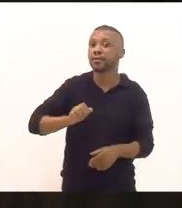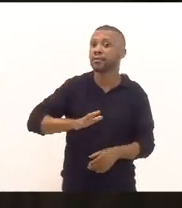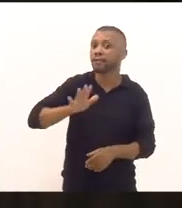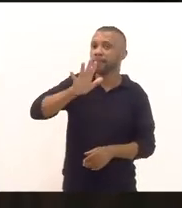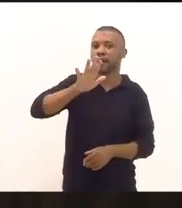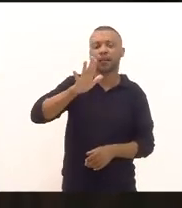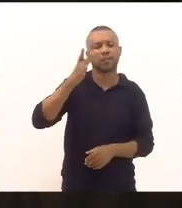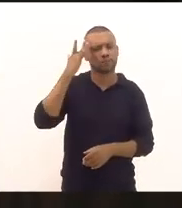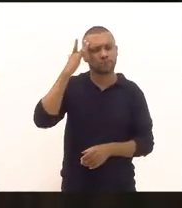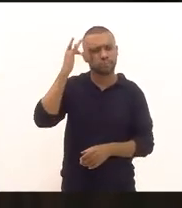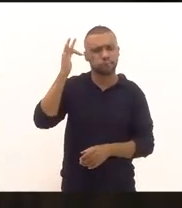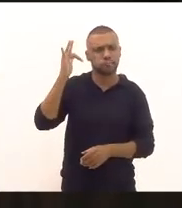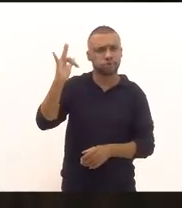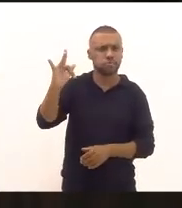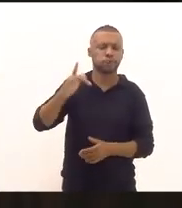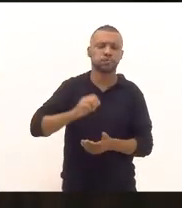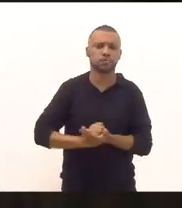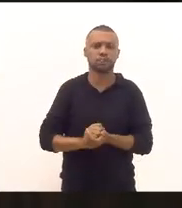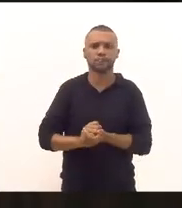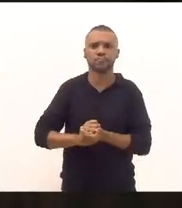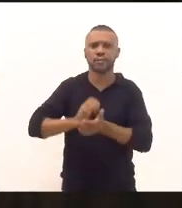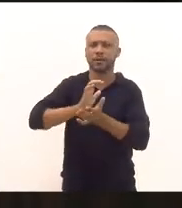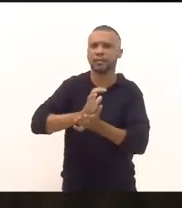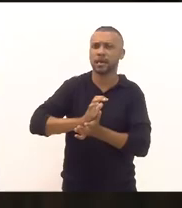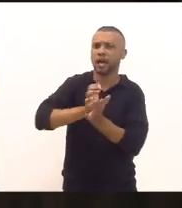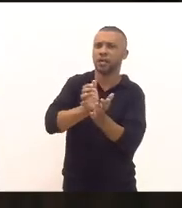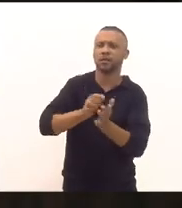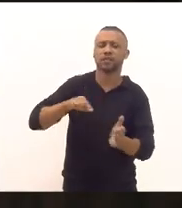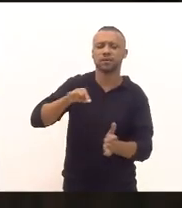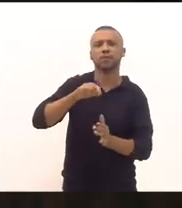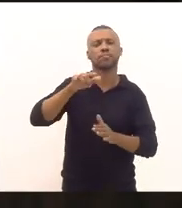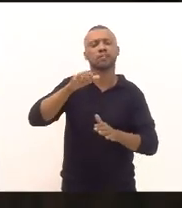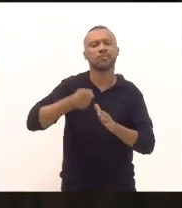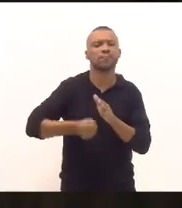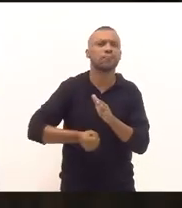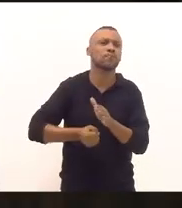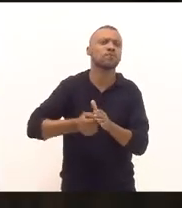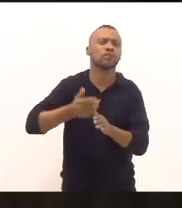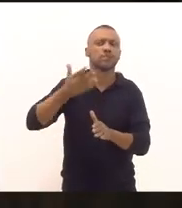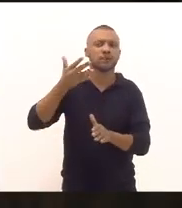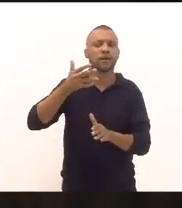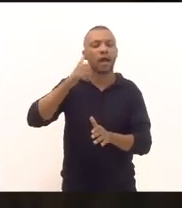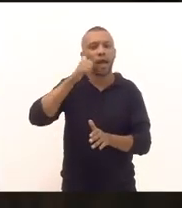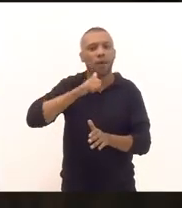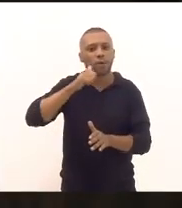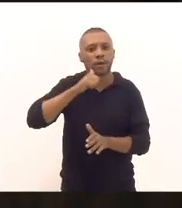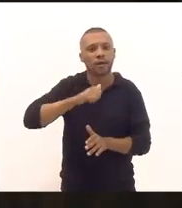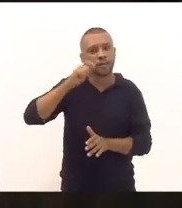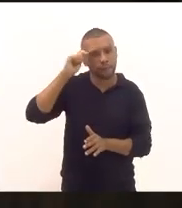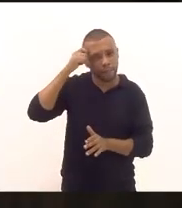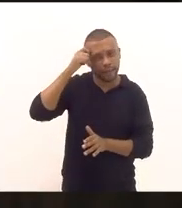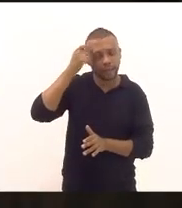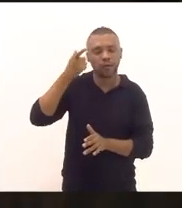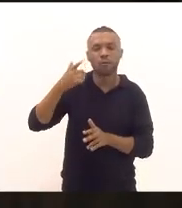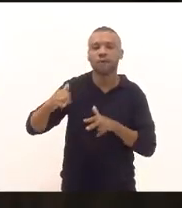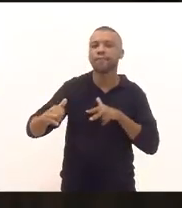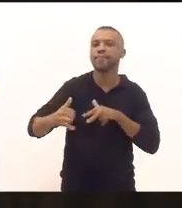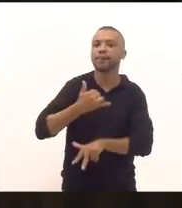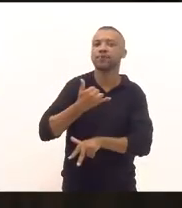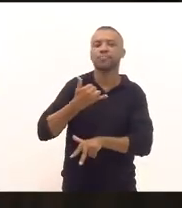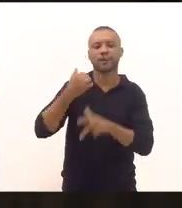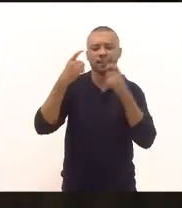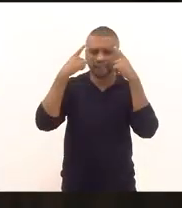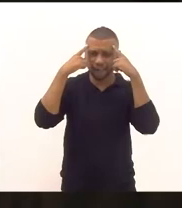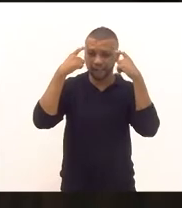todos os dias esse racismo que muitas vezes colocam as mulheres pretas como vítimas da